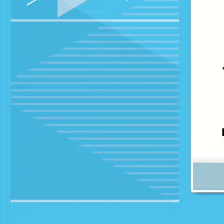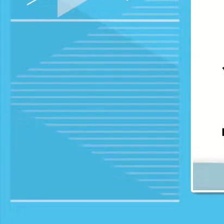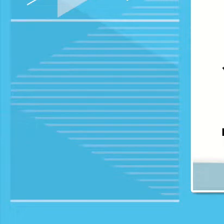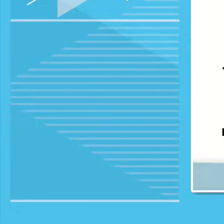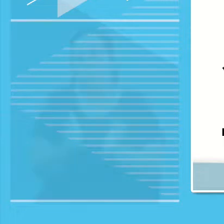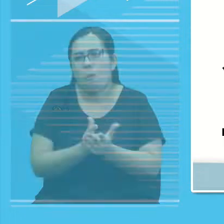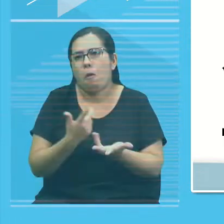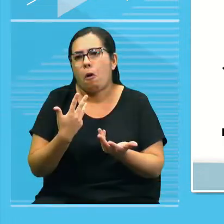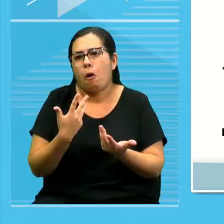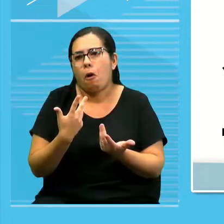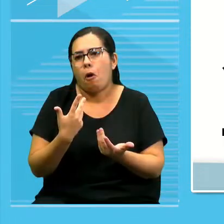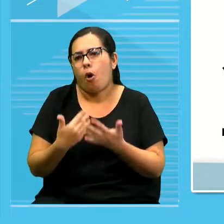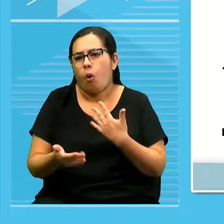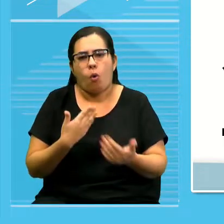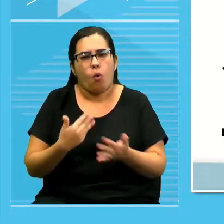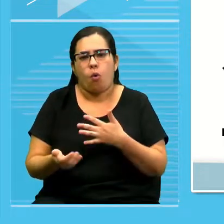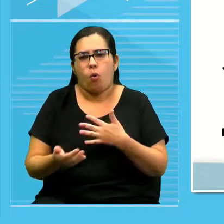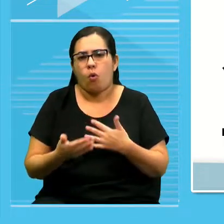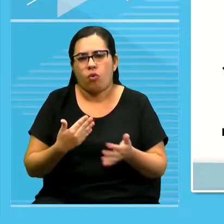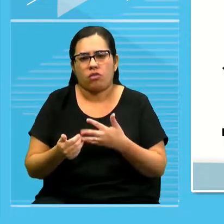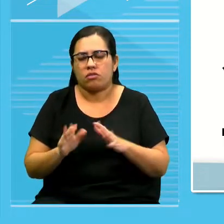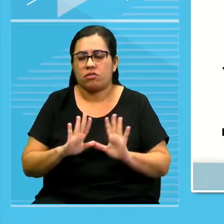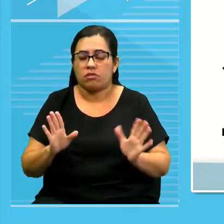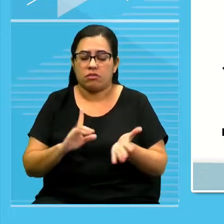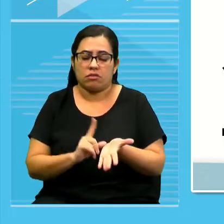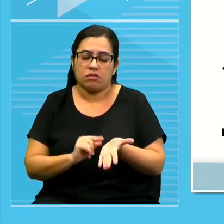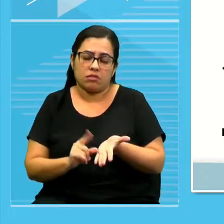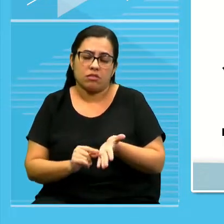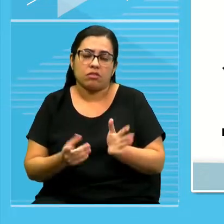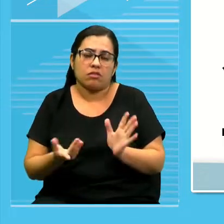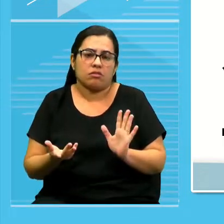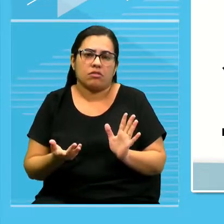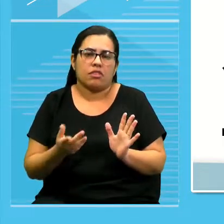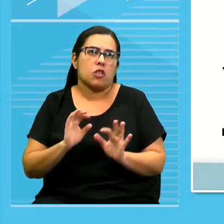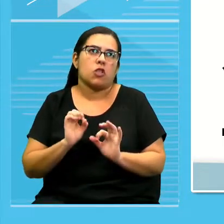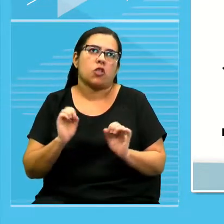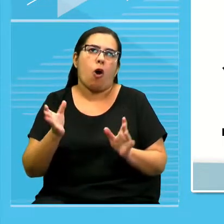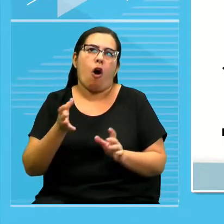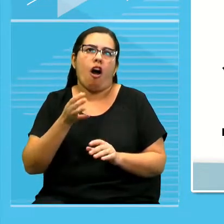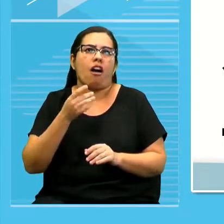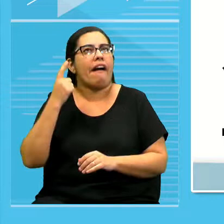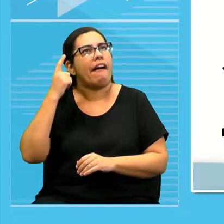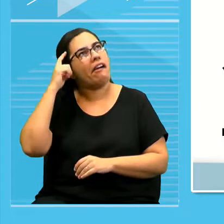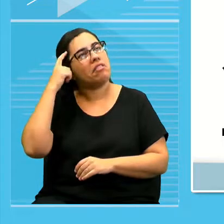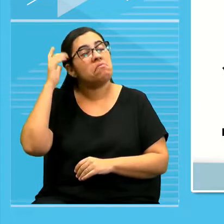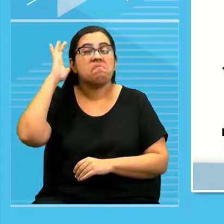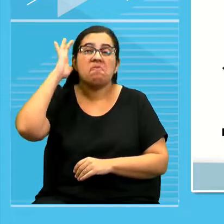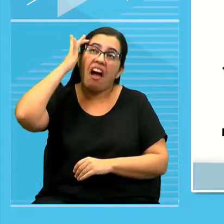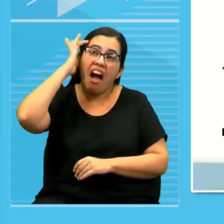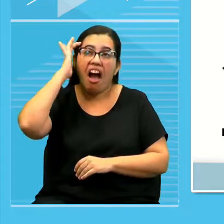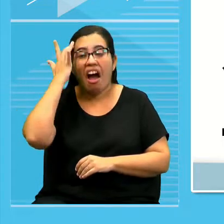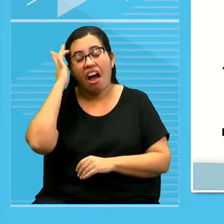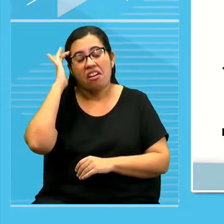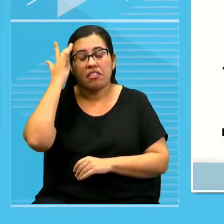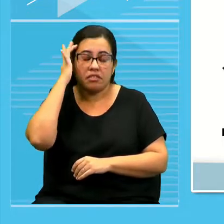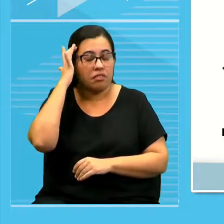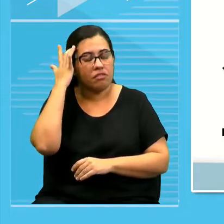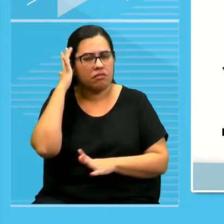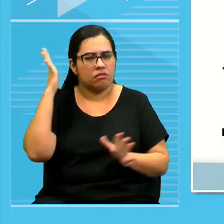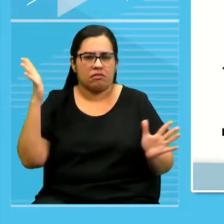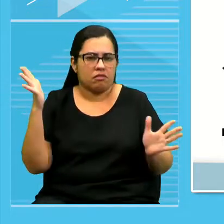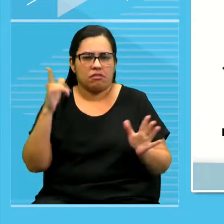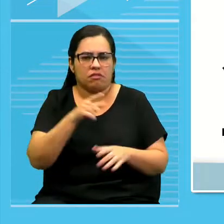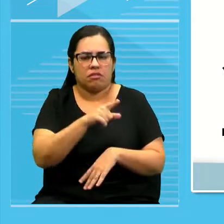mas uma fonte né gente não tem essa ideia de achismo até porque vocês aqui também estão